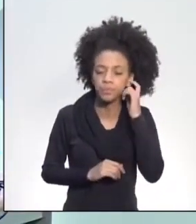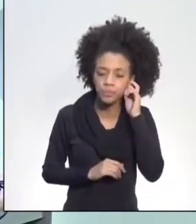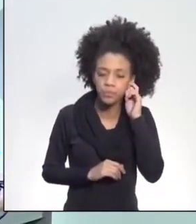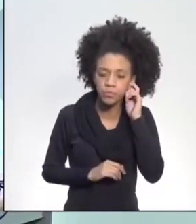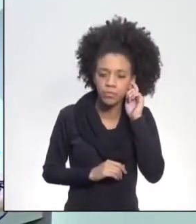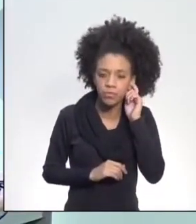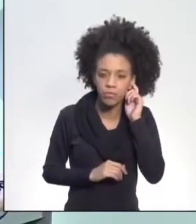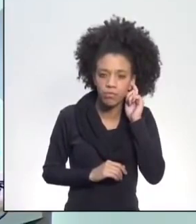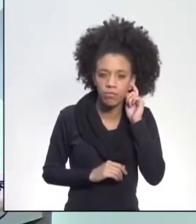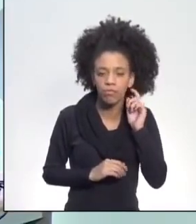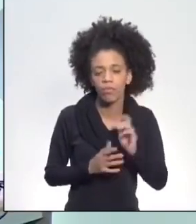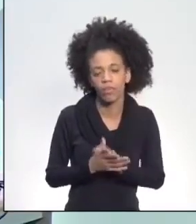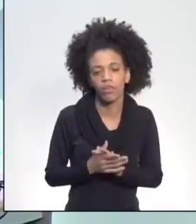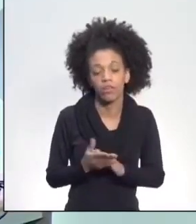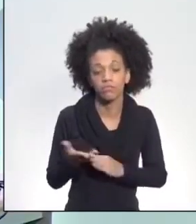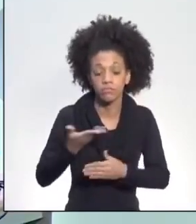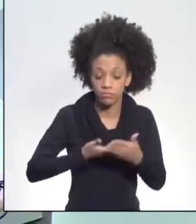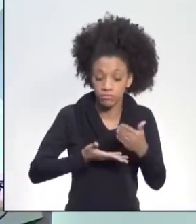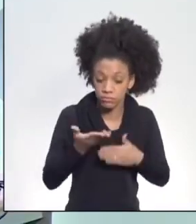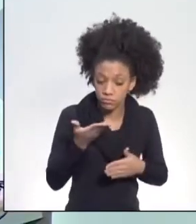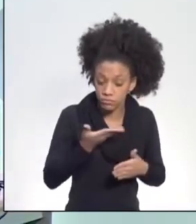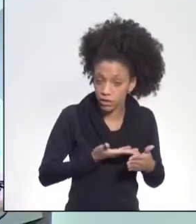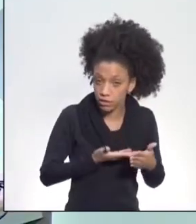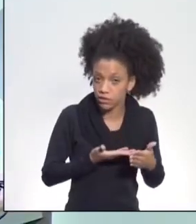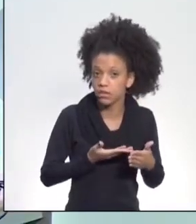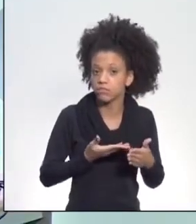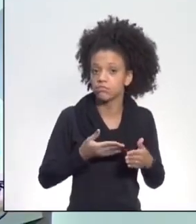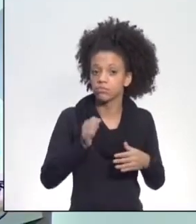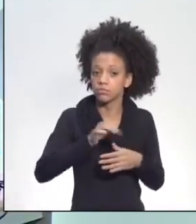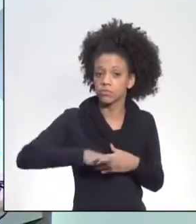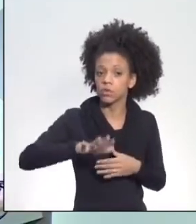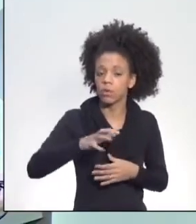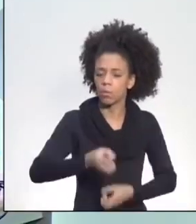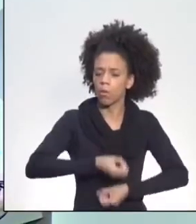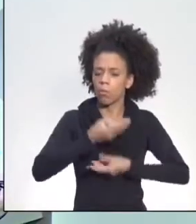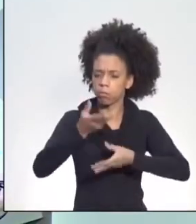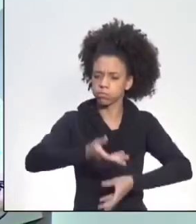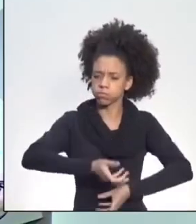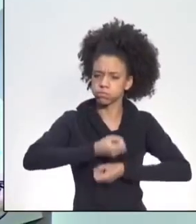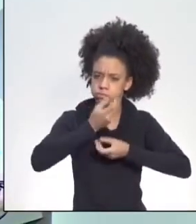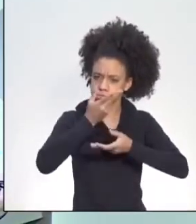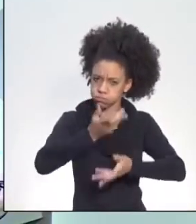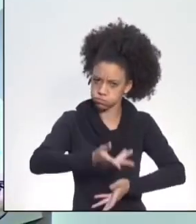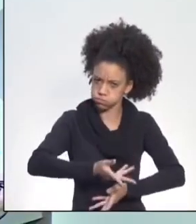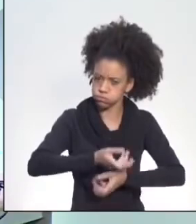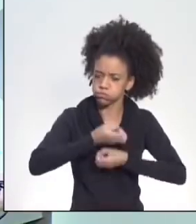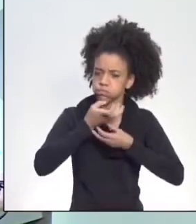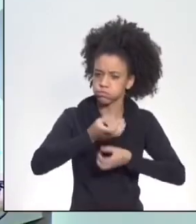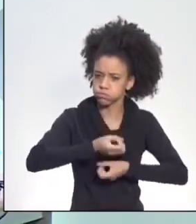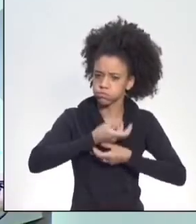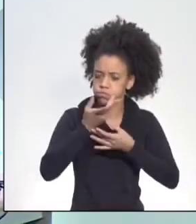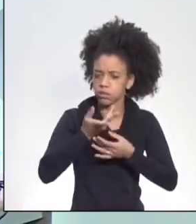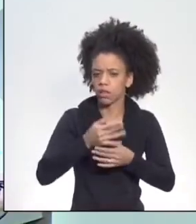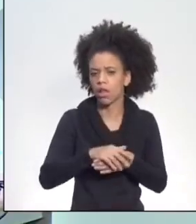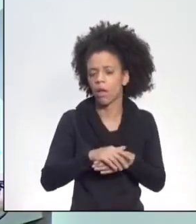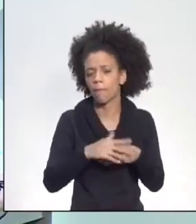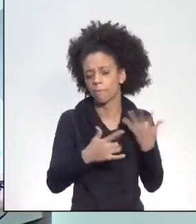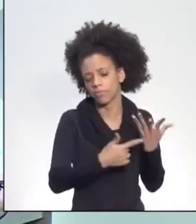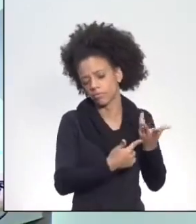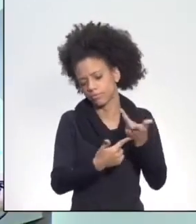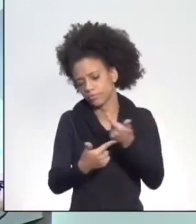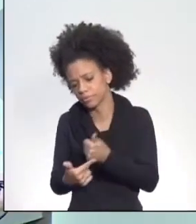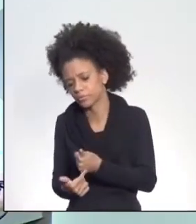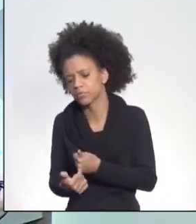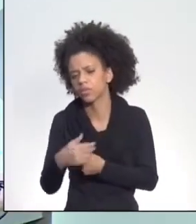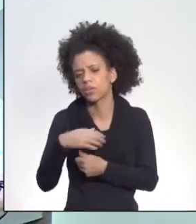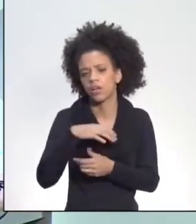interferência em um espaço. Um jeito criativo, poético, de chamar a atenção das pessoas para questões artísticas,